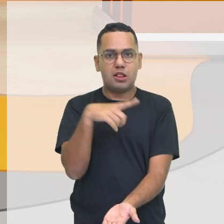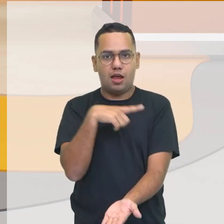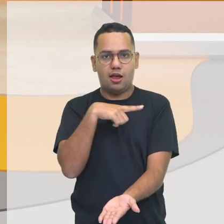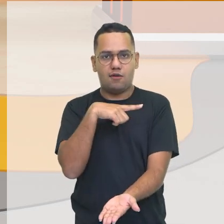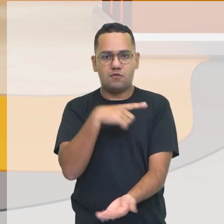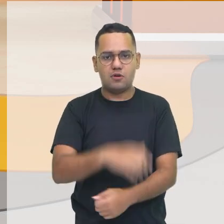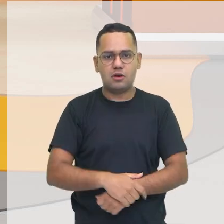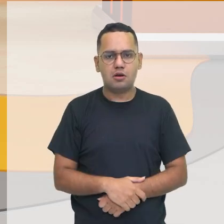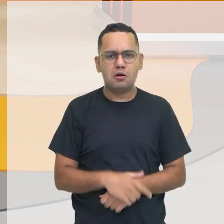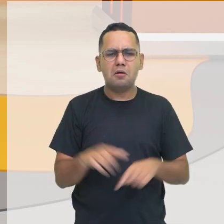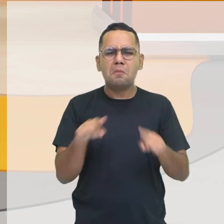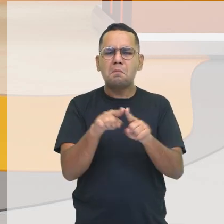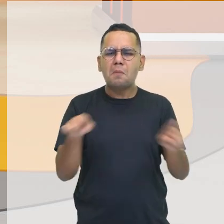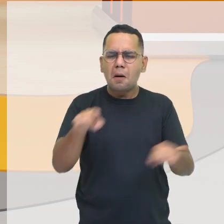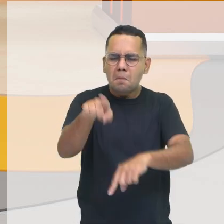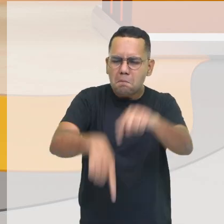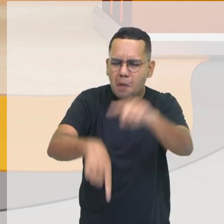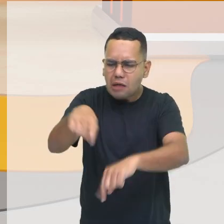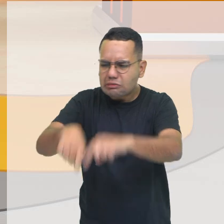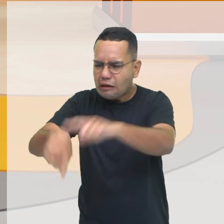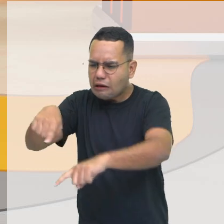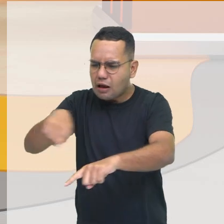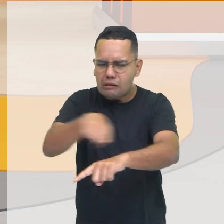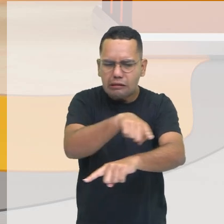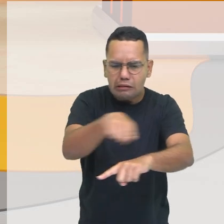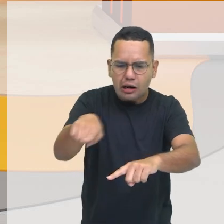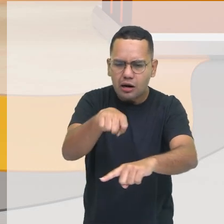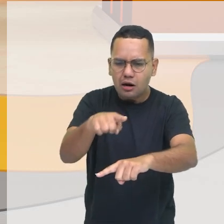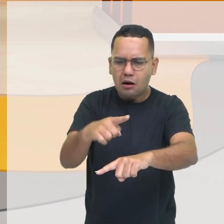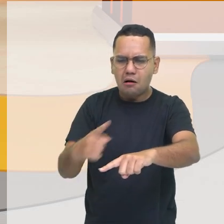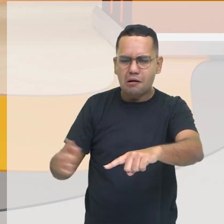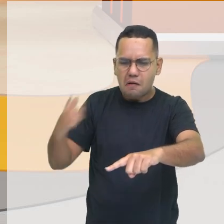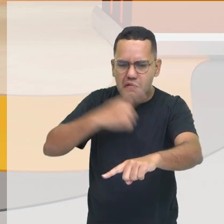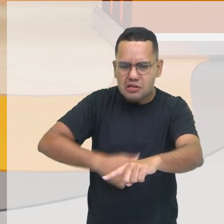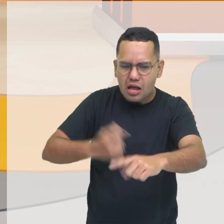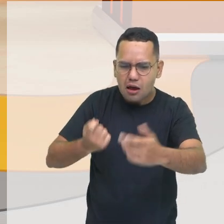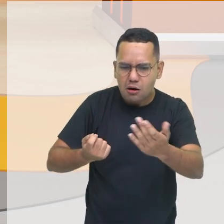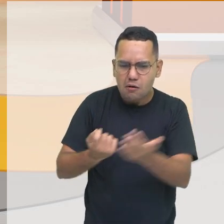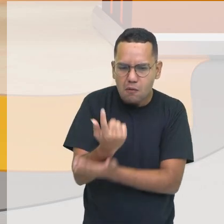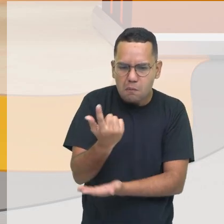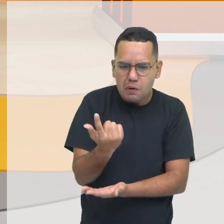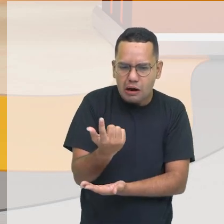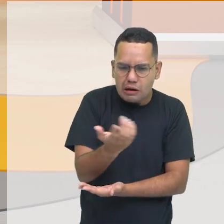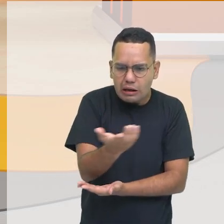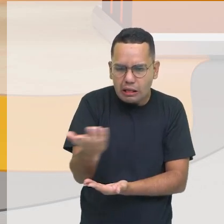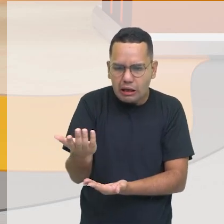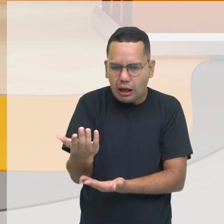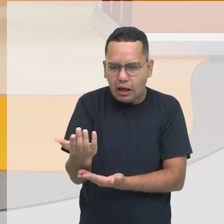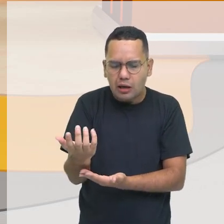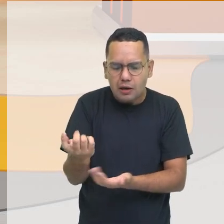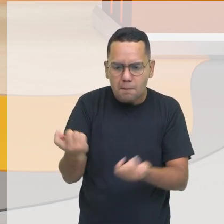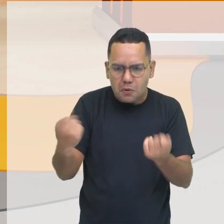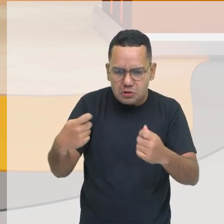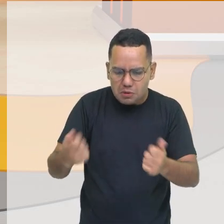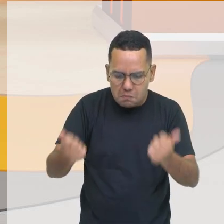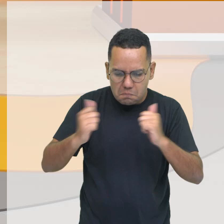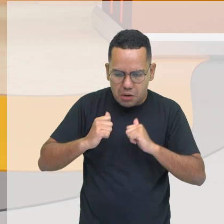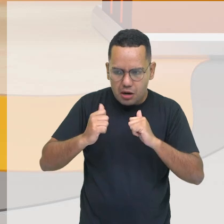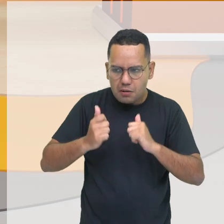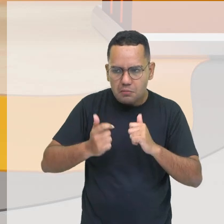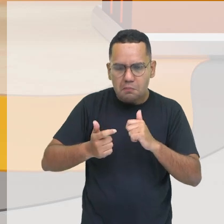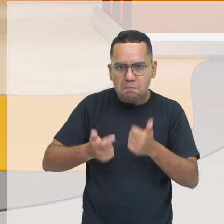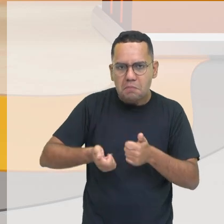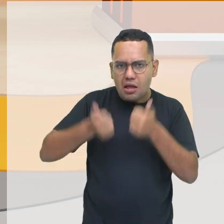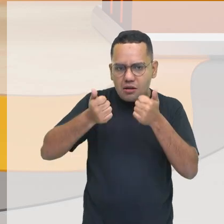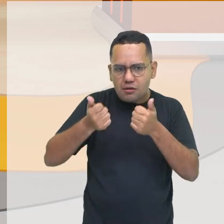elas não vão ter um valor real, né? No caso, esse dinheiro ele não vai conseguir suprir as minhas necessidades. Então,